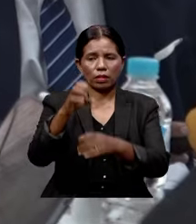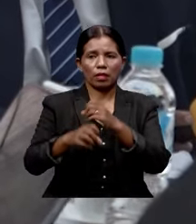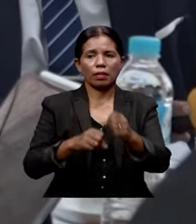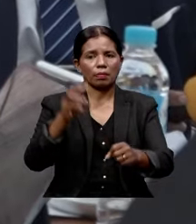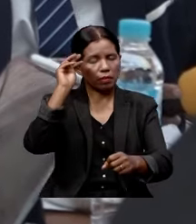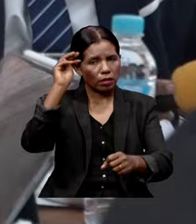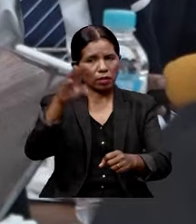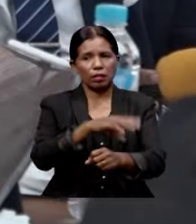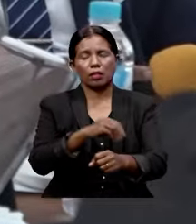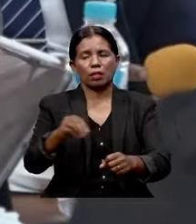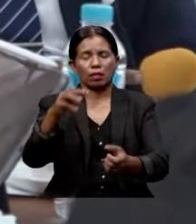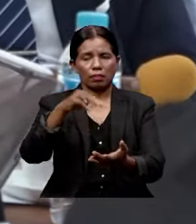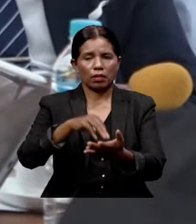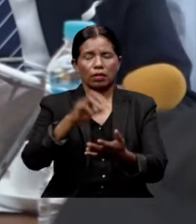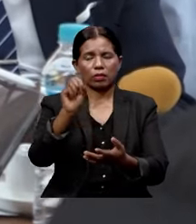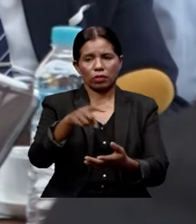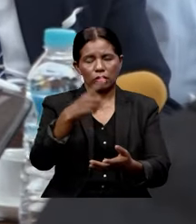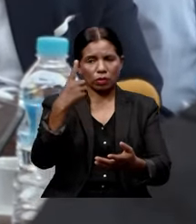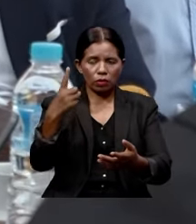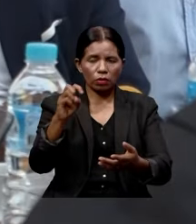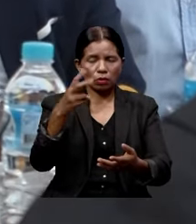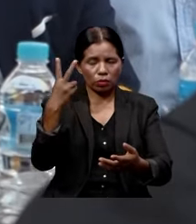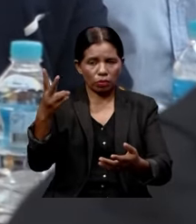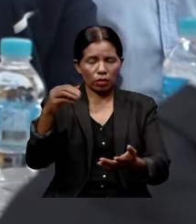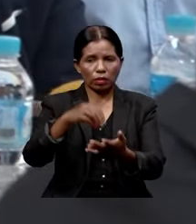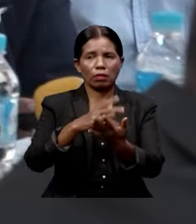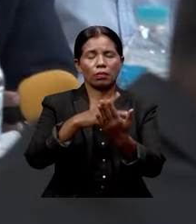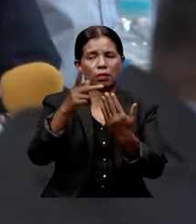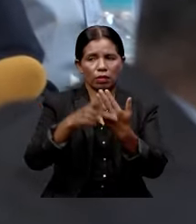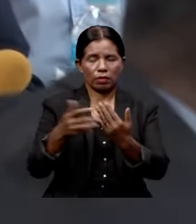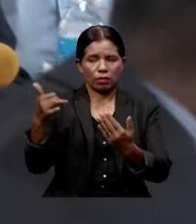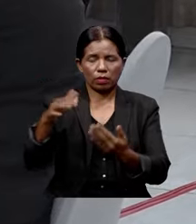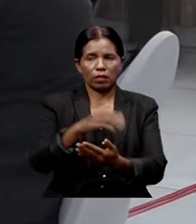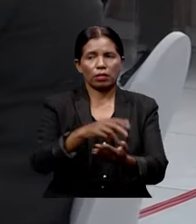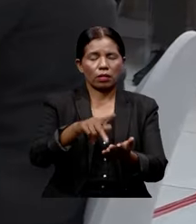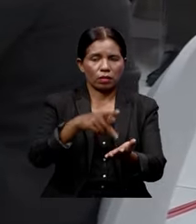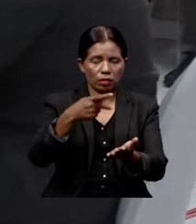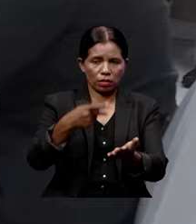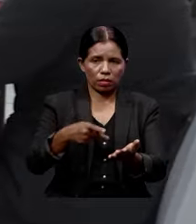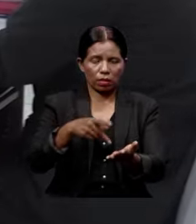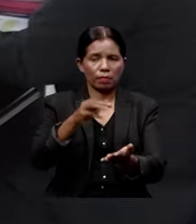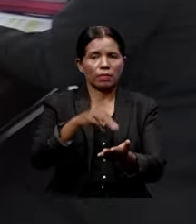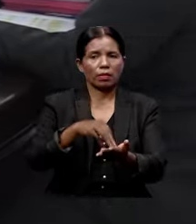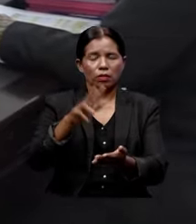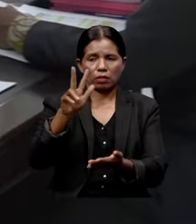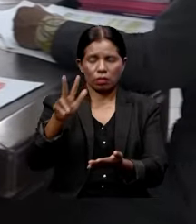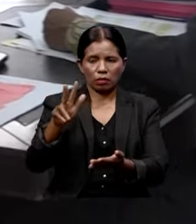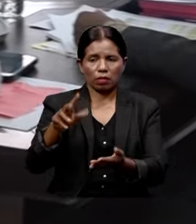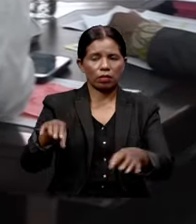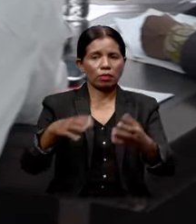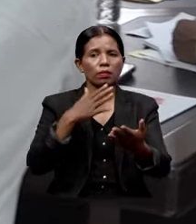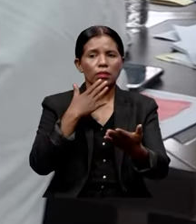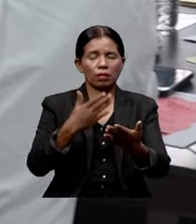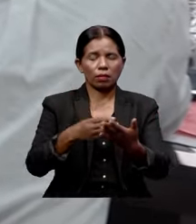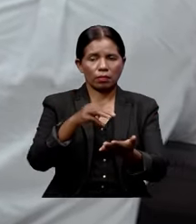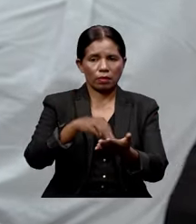Komunikasaun ho montante milyang san resin rua liu ho di aloka ba programa sira hanesan salario no vencimento milyang tolu resin bens no servisu